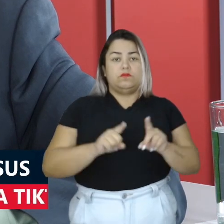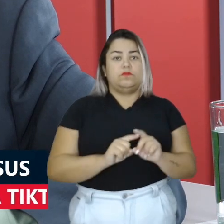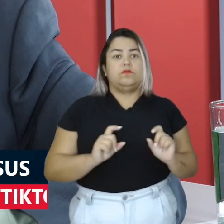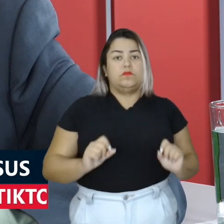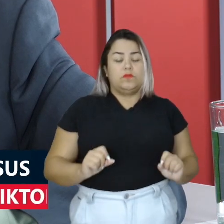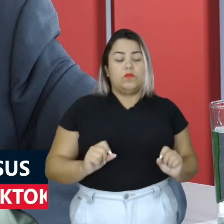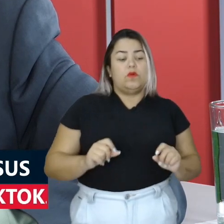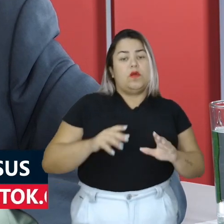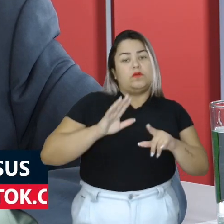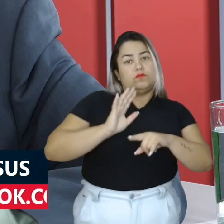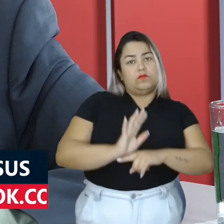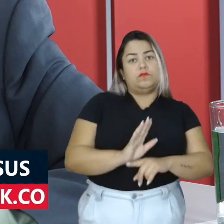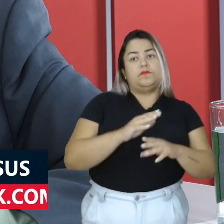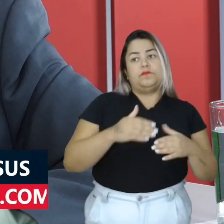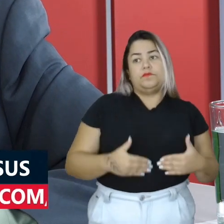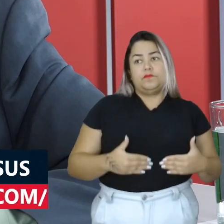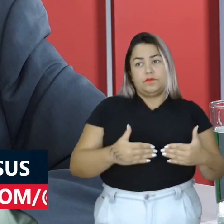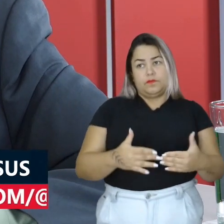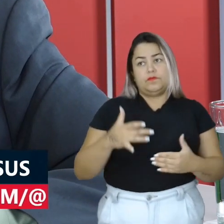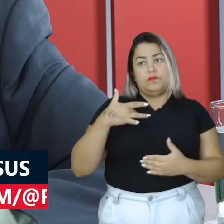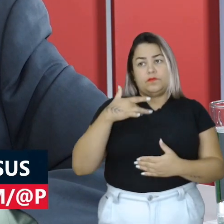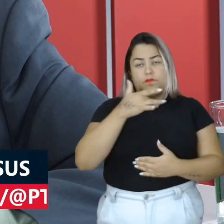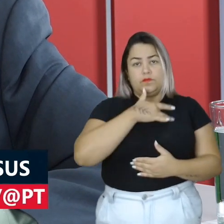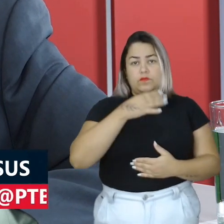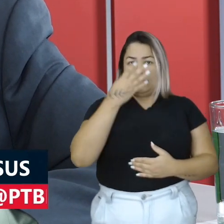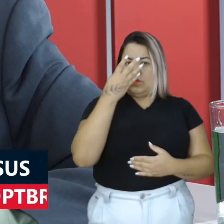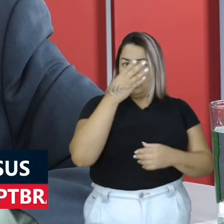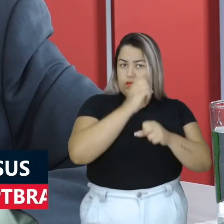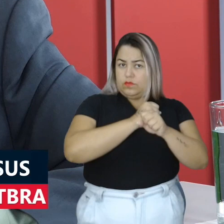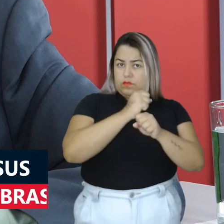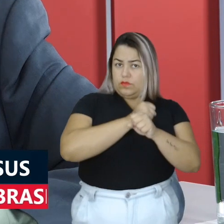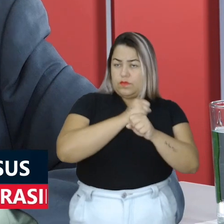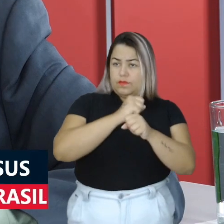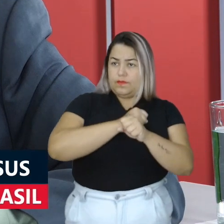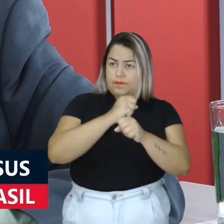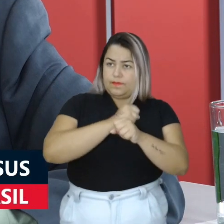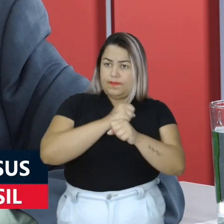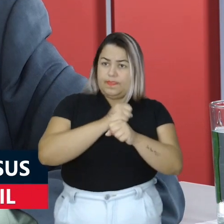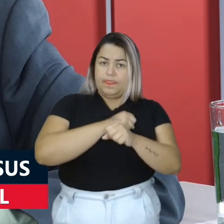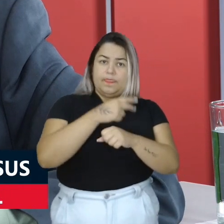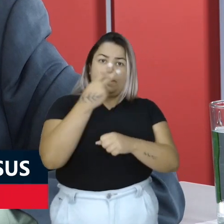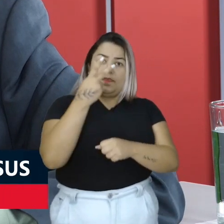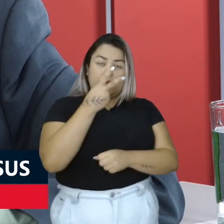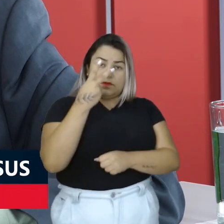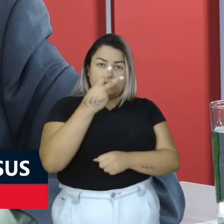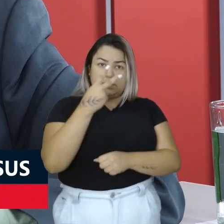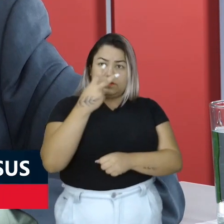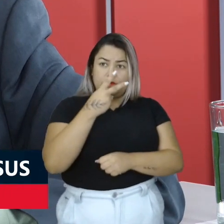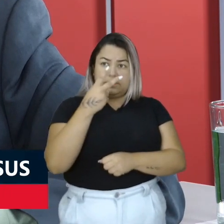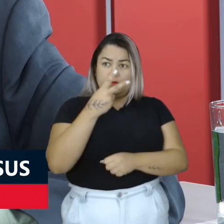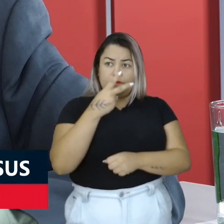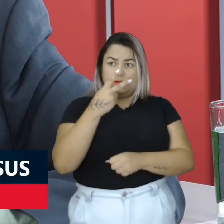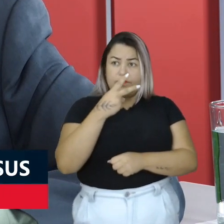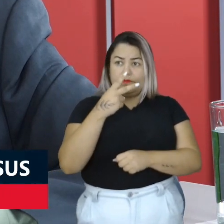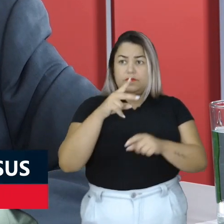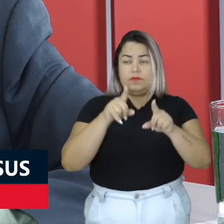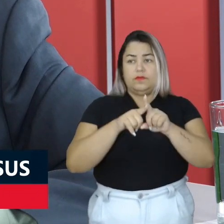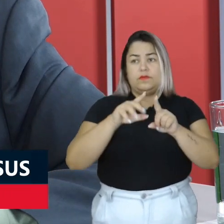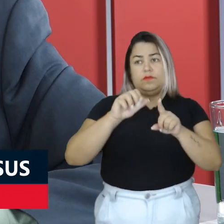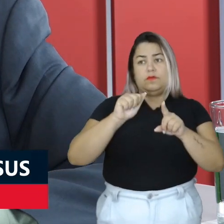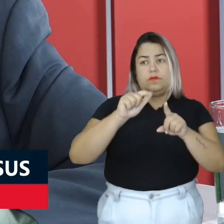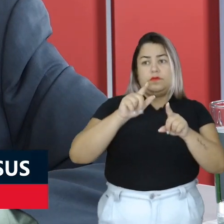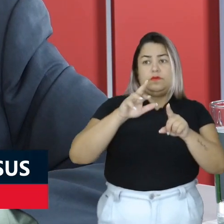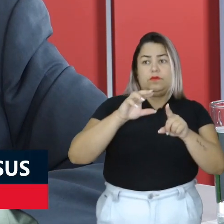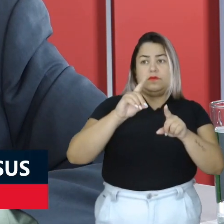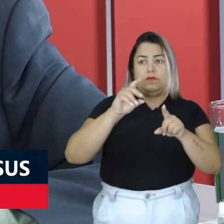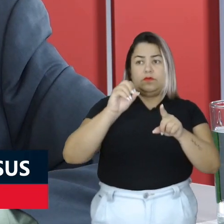Saúde novamente sendo aplicados. Nos últimos 4 anos, foram entregues apenas 2 aceleradores lineares, 2